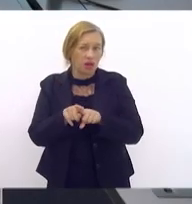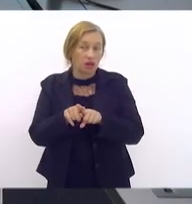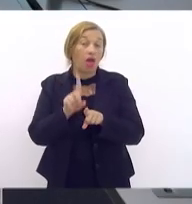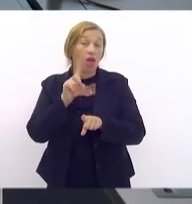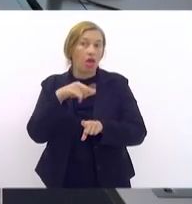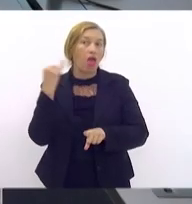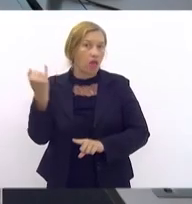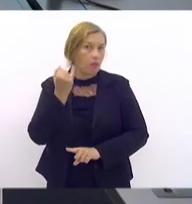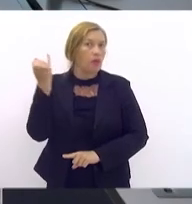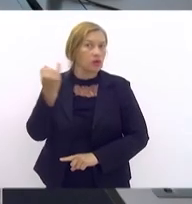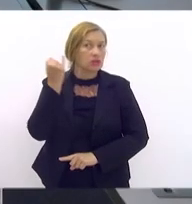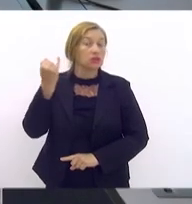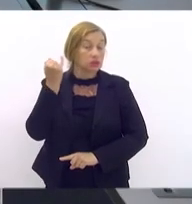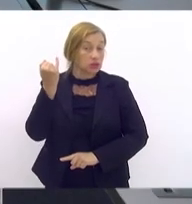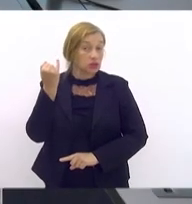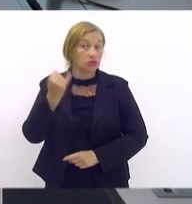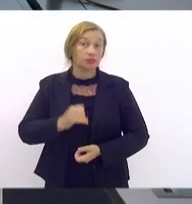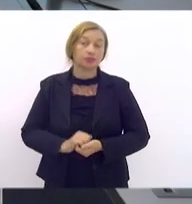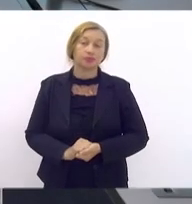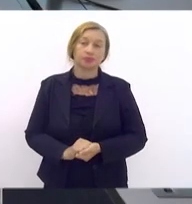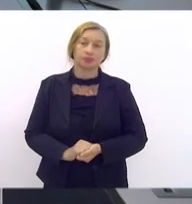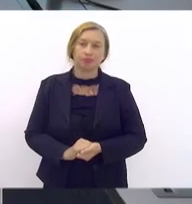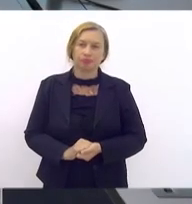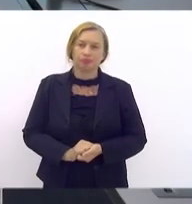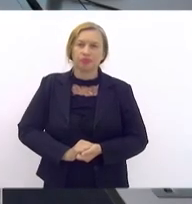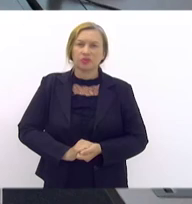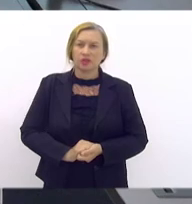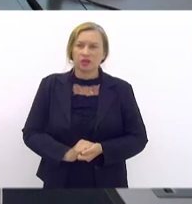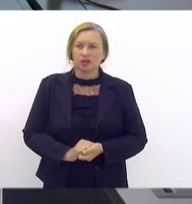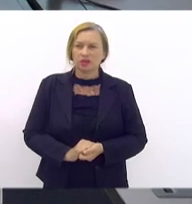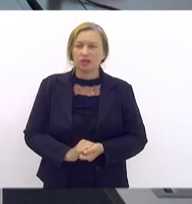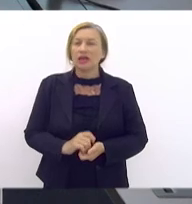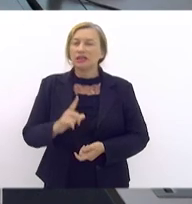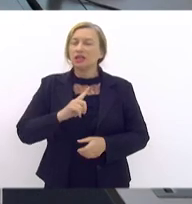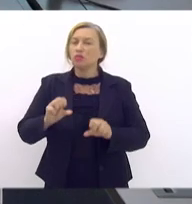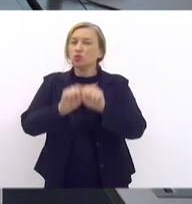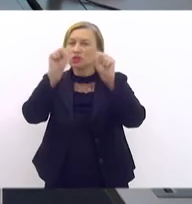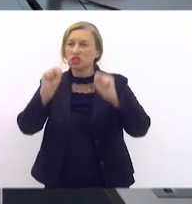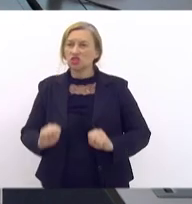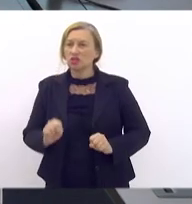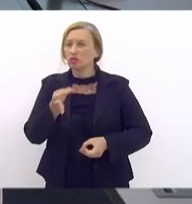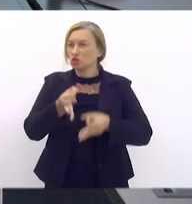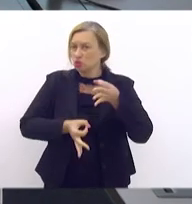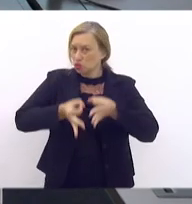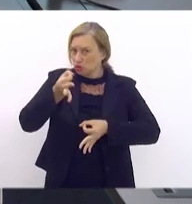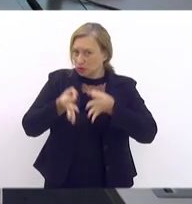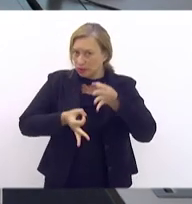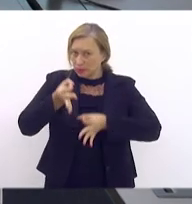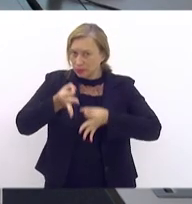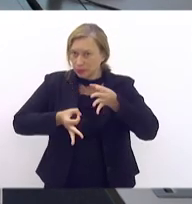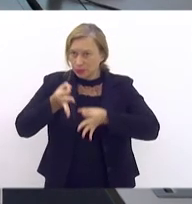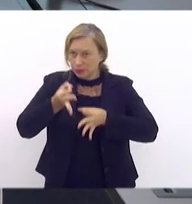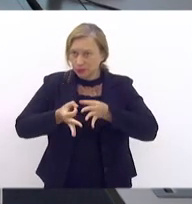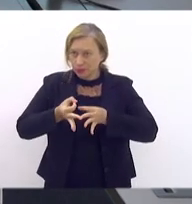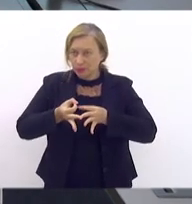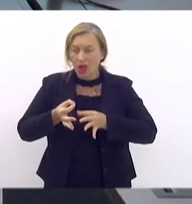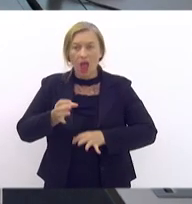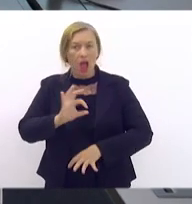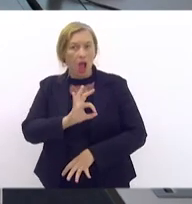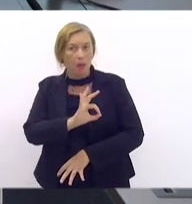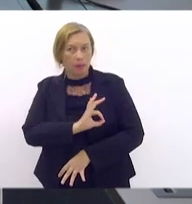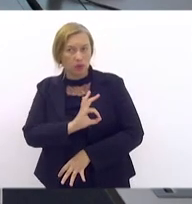muito importante é que nós temos um sistema de justiça a polícia